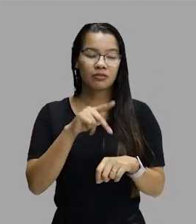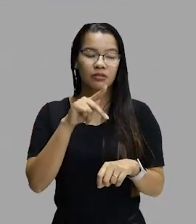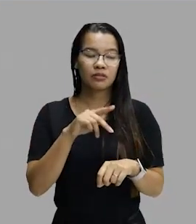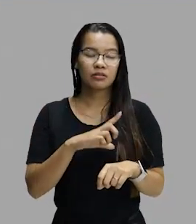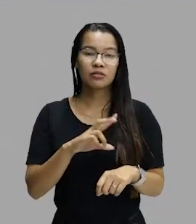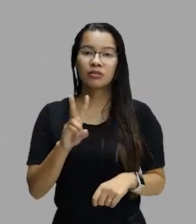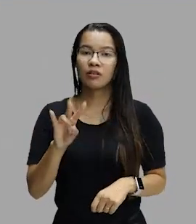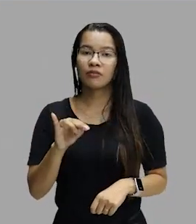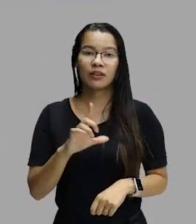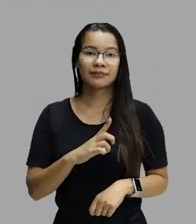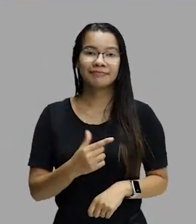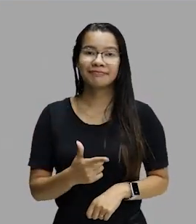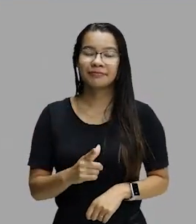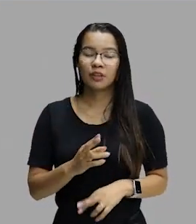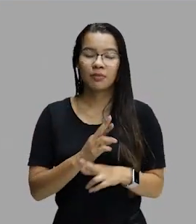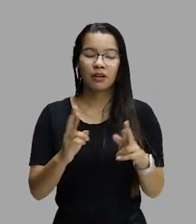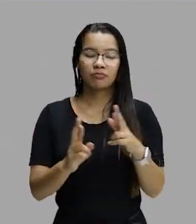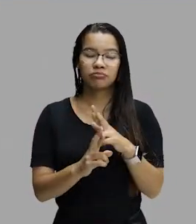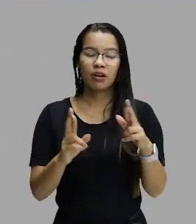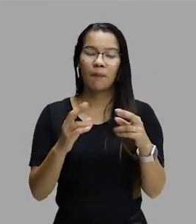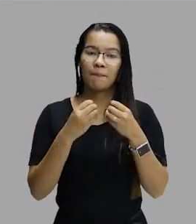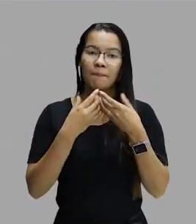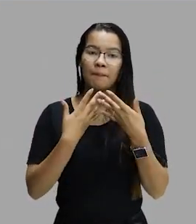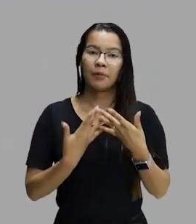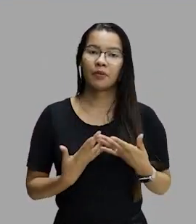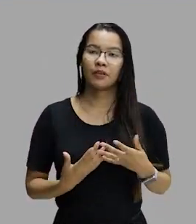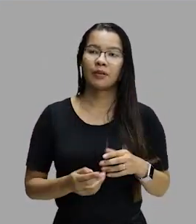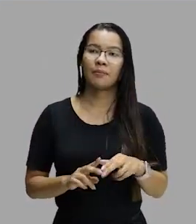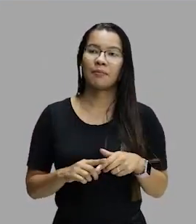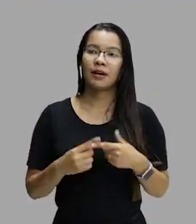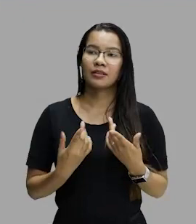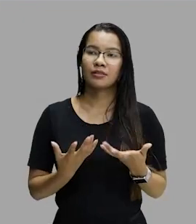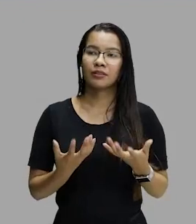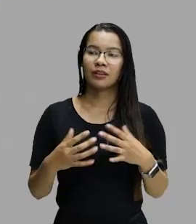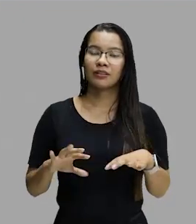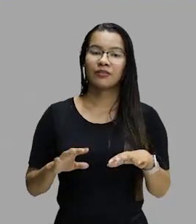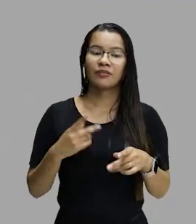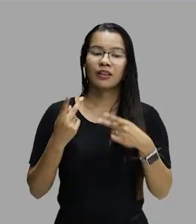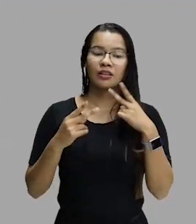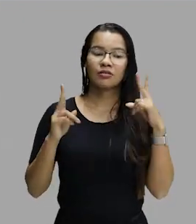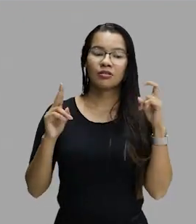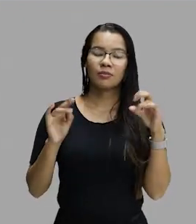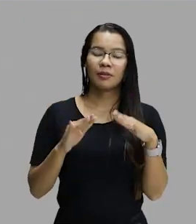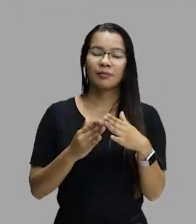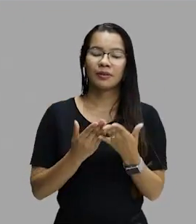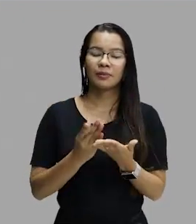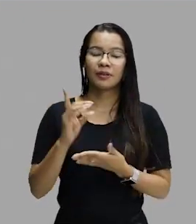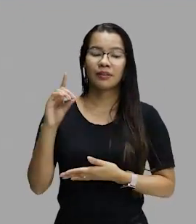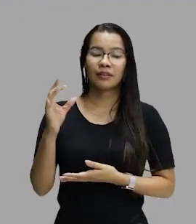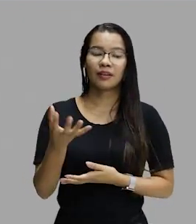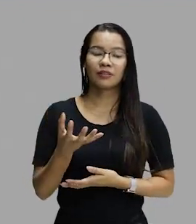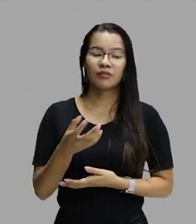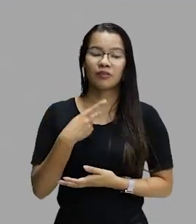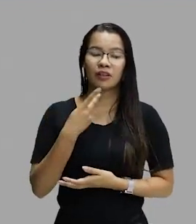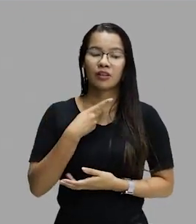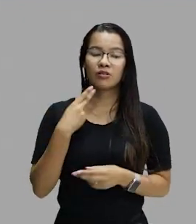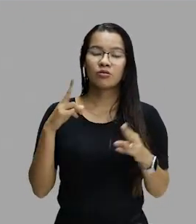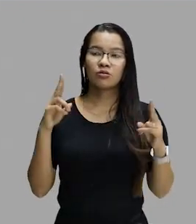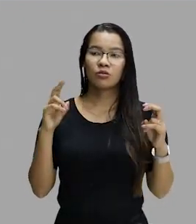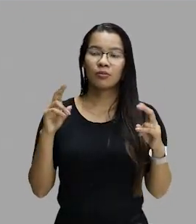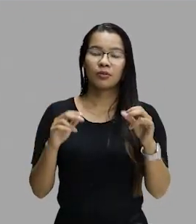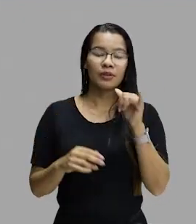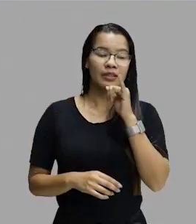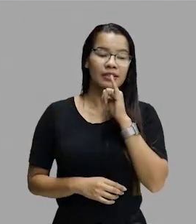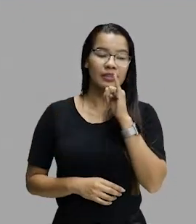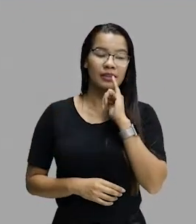não vai haver assim, uma sincronia, né, em relação a isso. Mas eu não quero falar da Bíblia aqui, eu quero falar disso aqui. Tá? Usei o